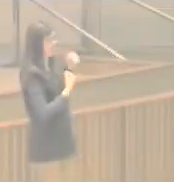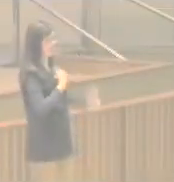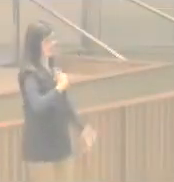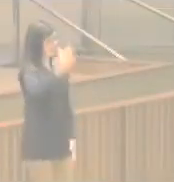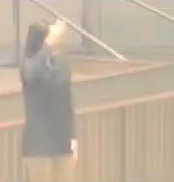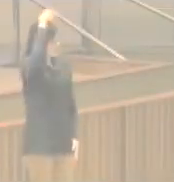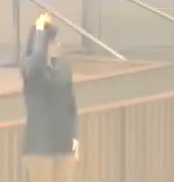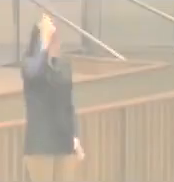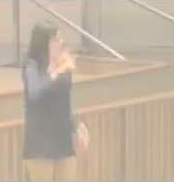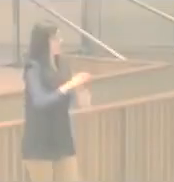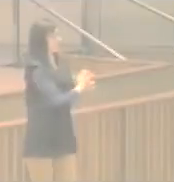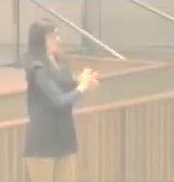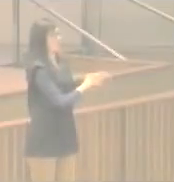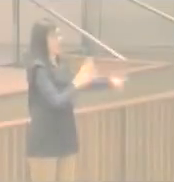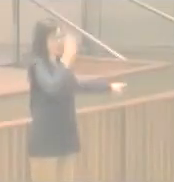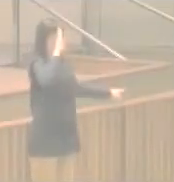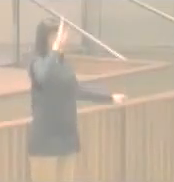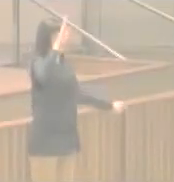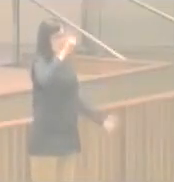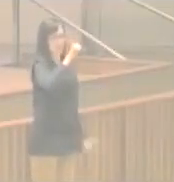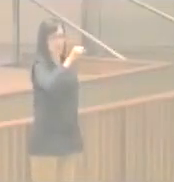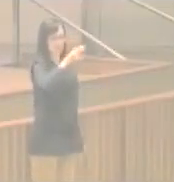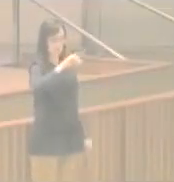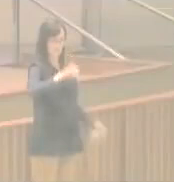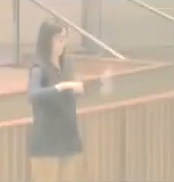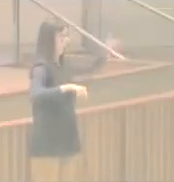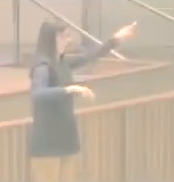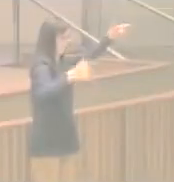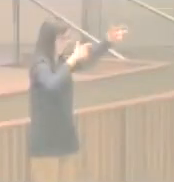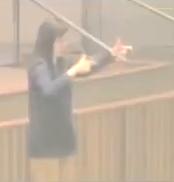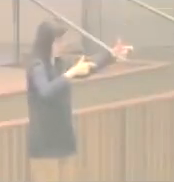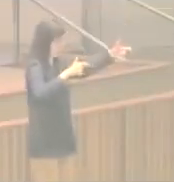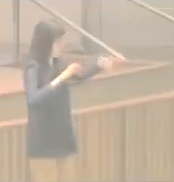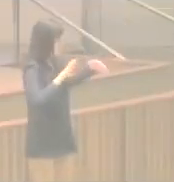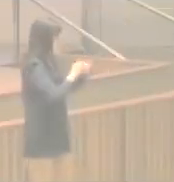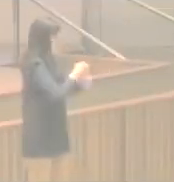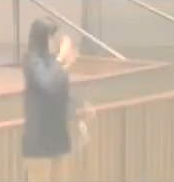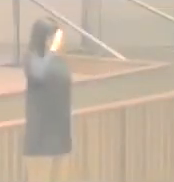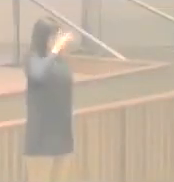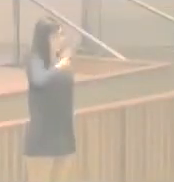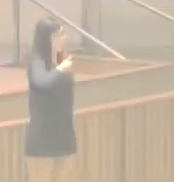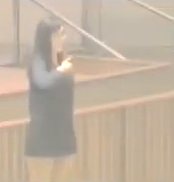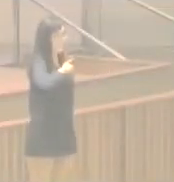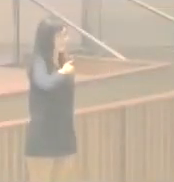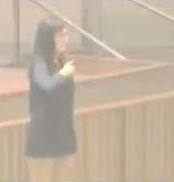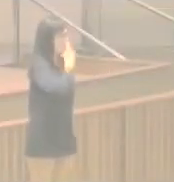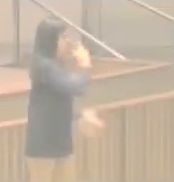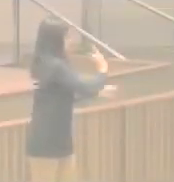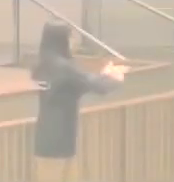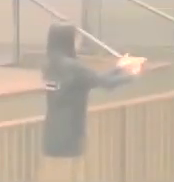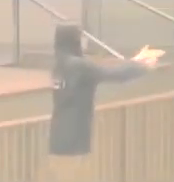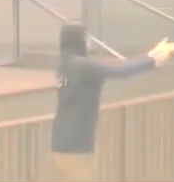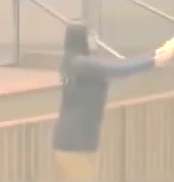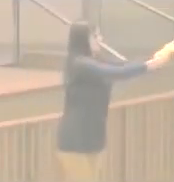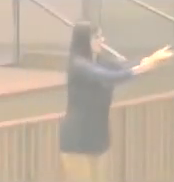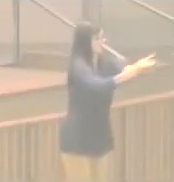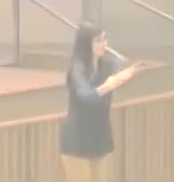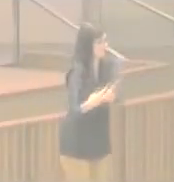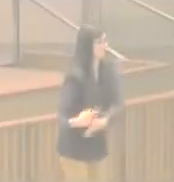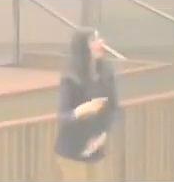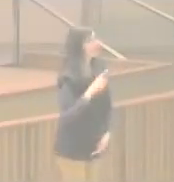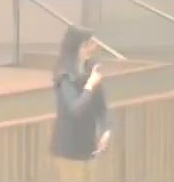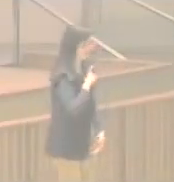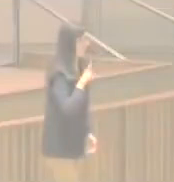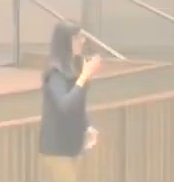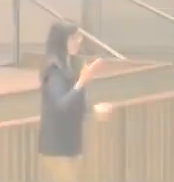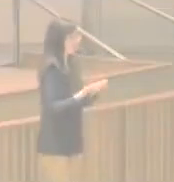da Assíria. Ele tinha 21 aliados naquela região do mundo, e ele está lá citado, Manassés